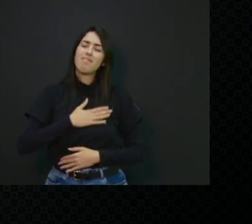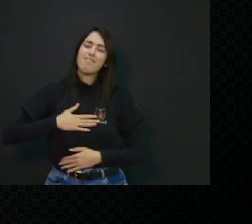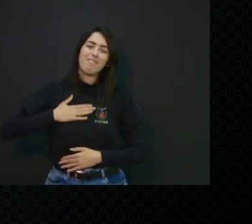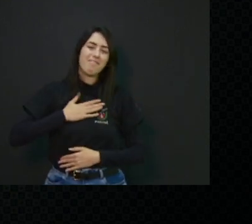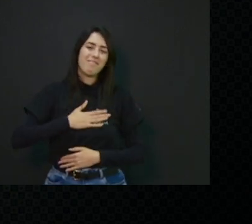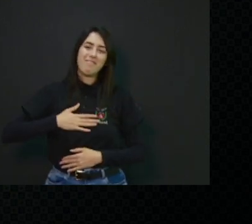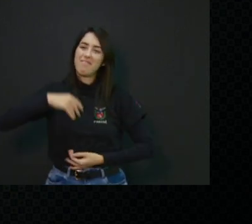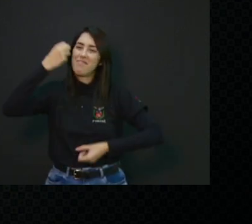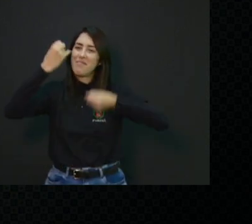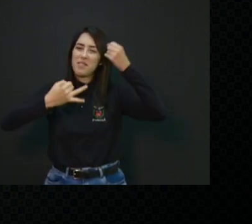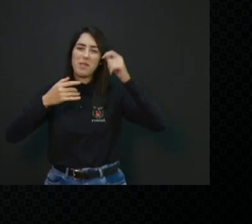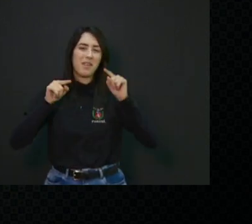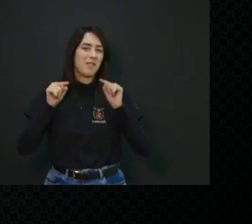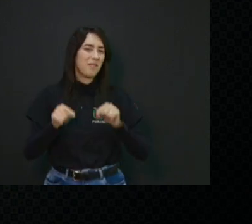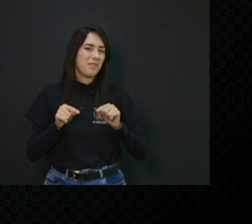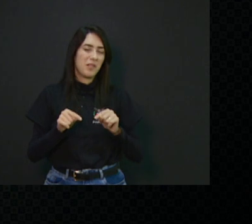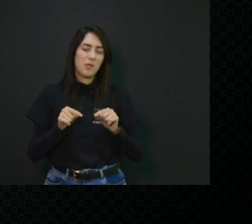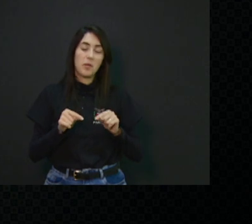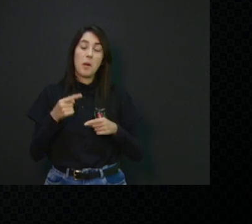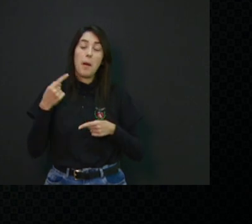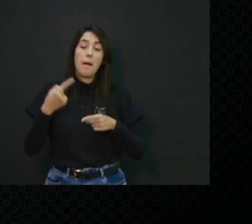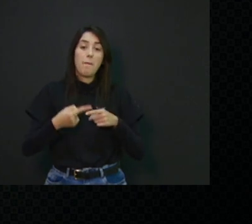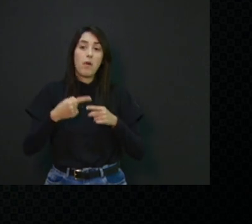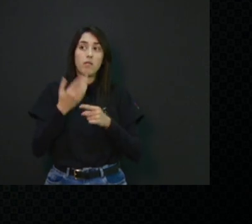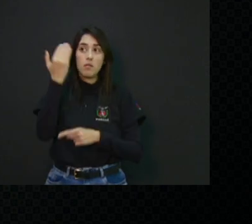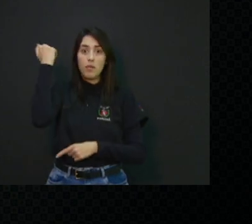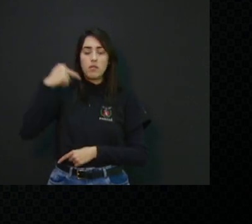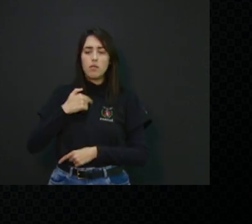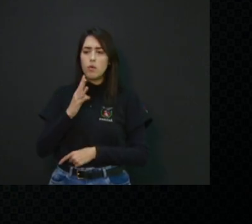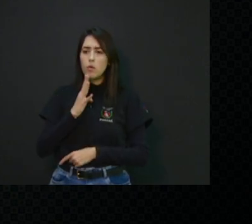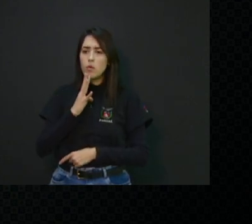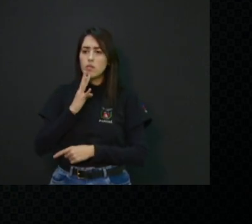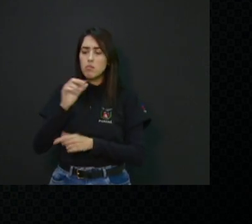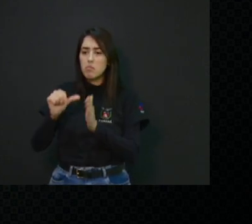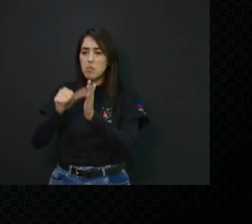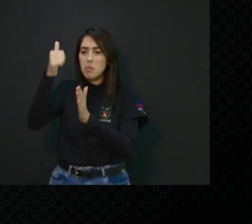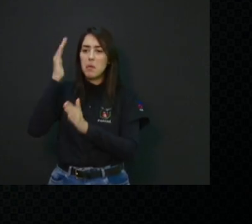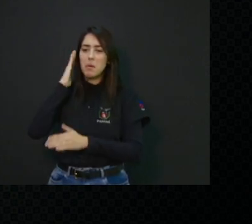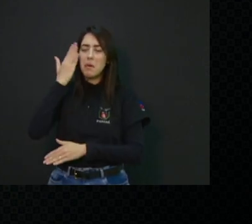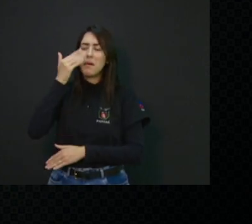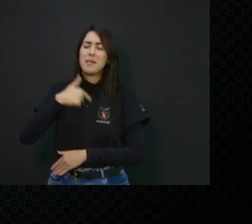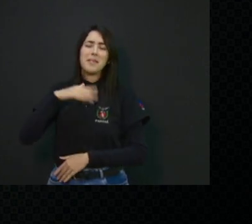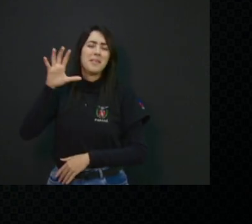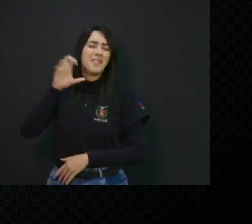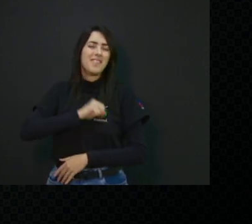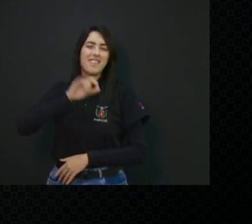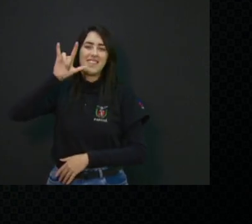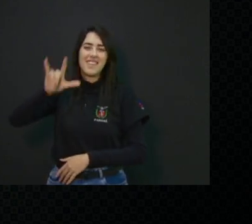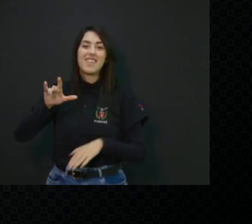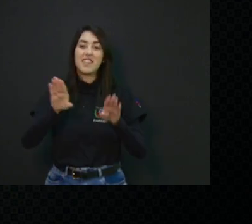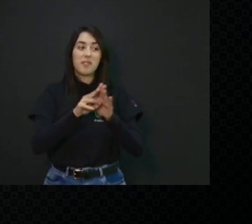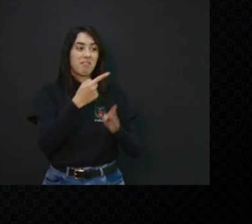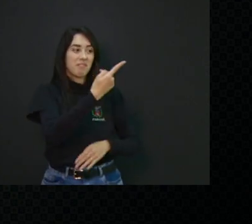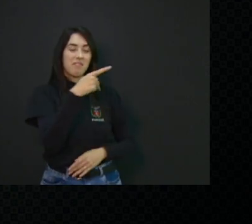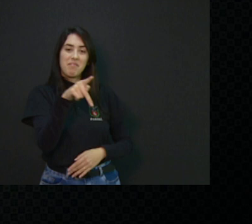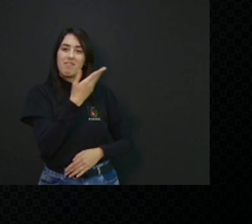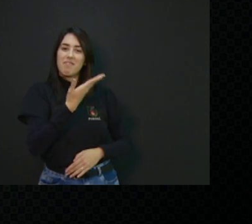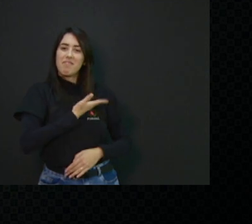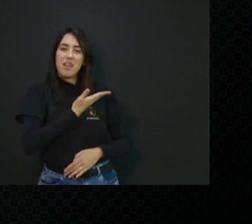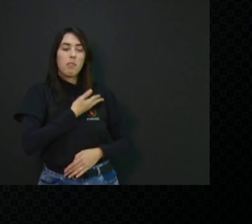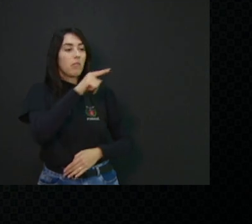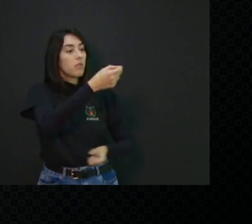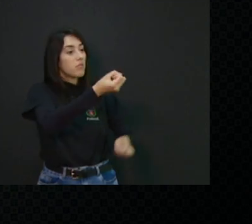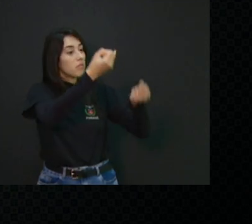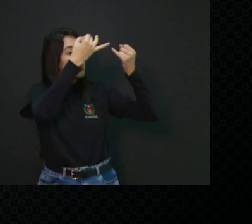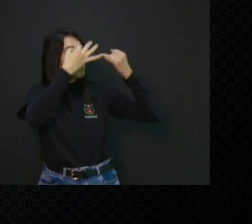falar sobre isso, porque desde que eu conheci a surdo-cegueira eu me apaixonei. Tenho uma grande amizade com o professor Carlos, que foi ele que me apresentou a área